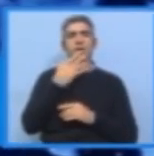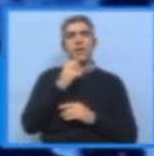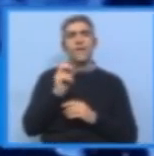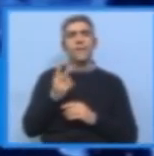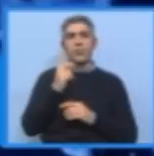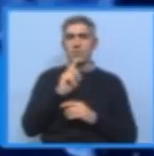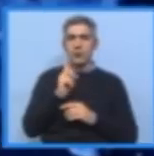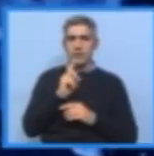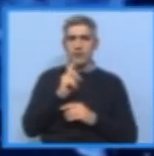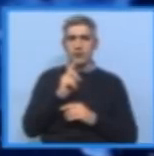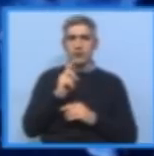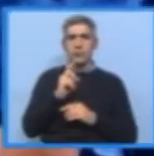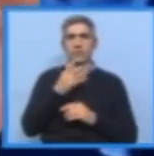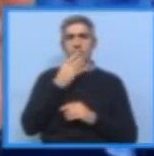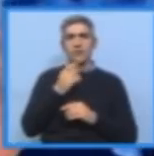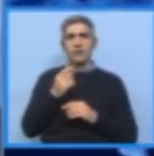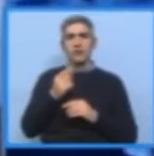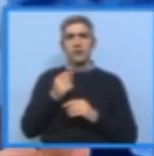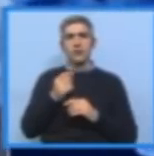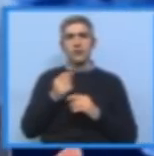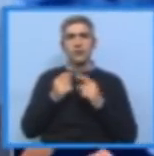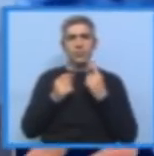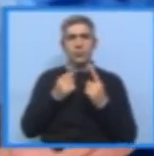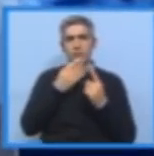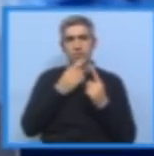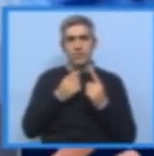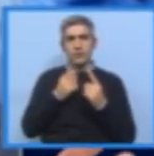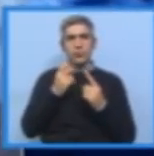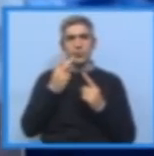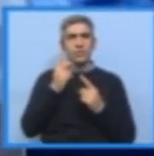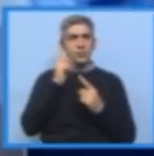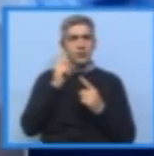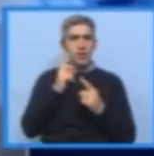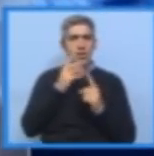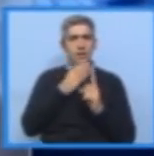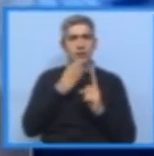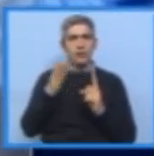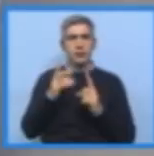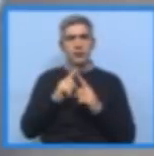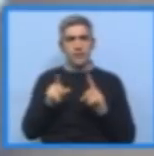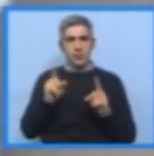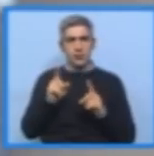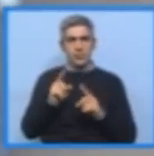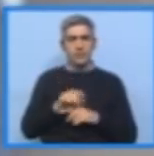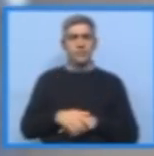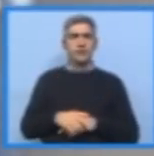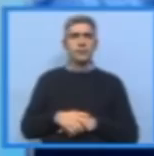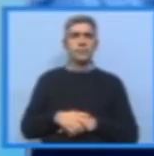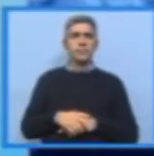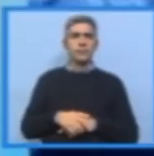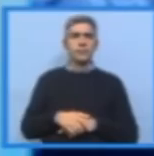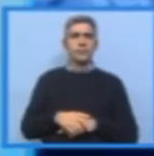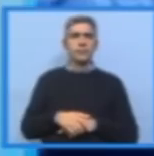natais. Celebramos um Natal em duas datas diferentes. Ou seja,